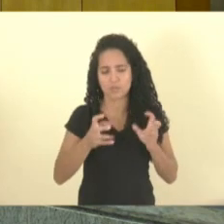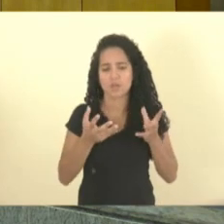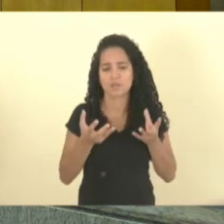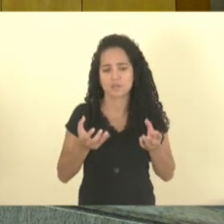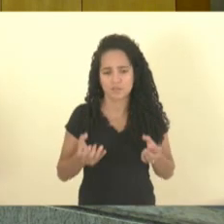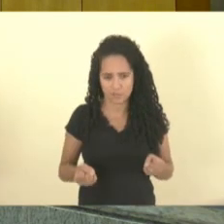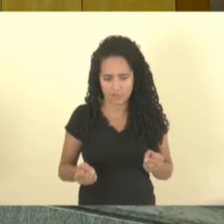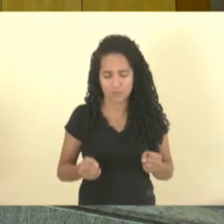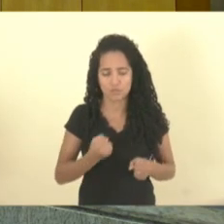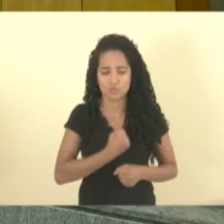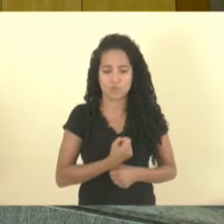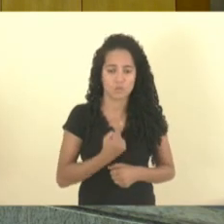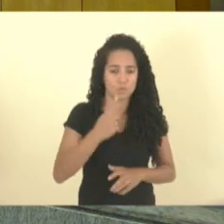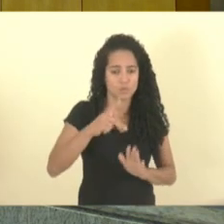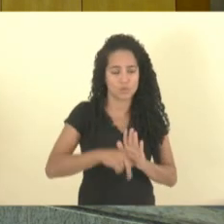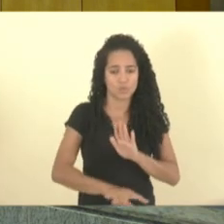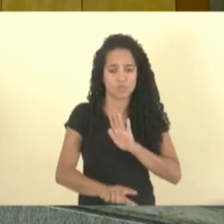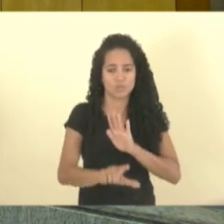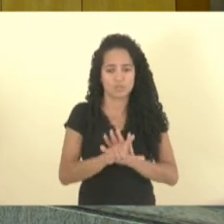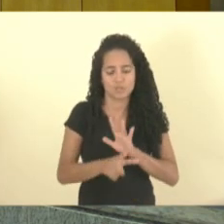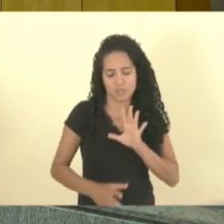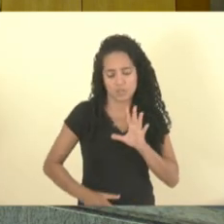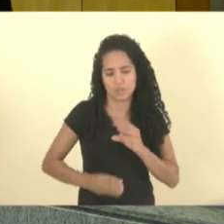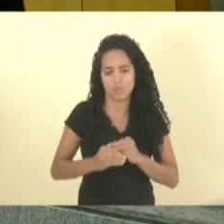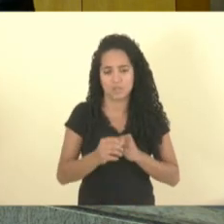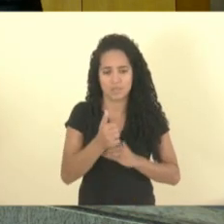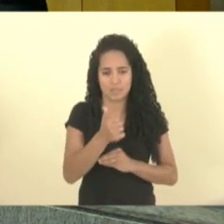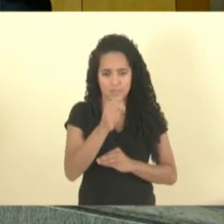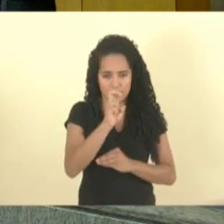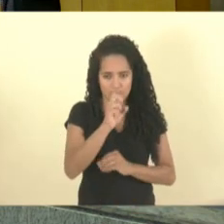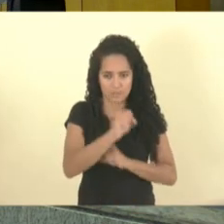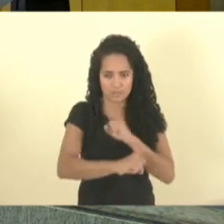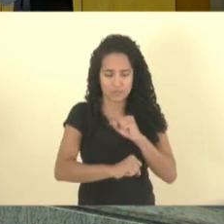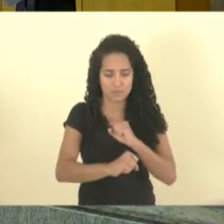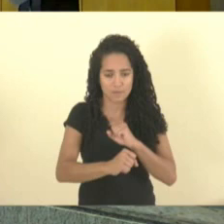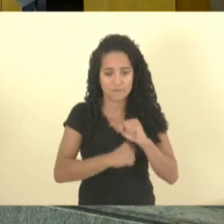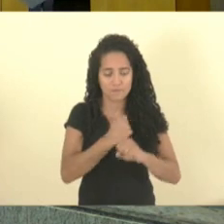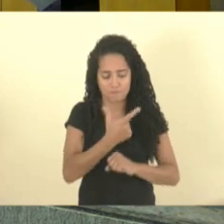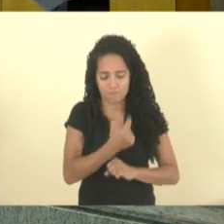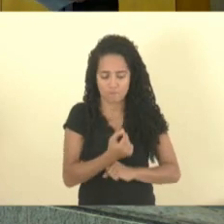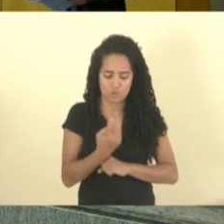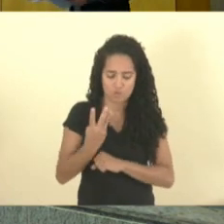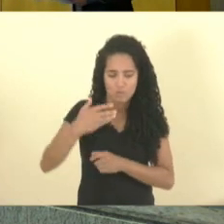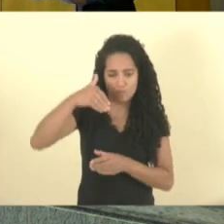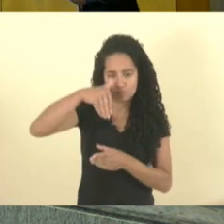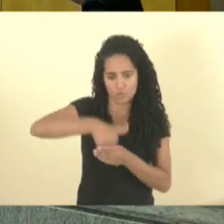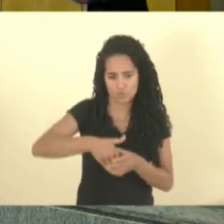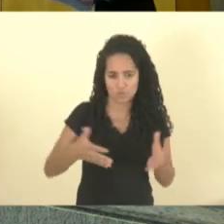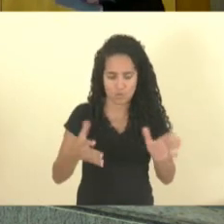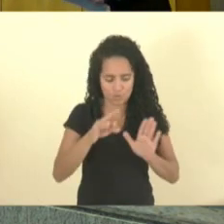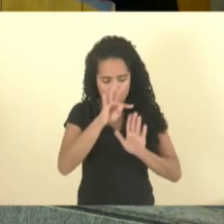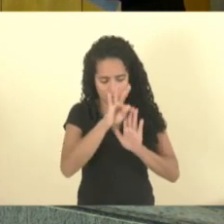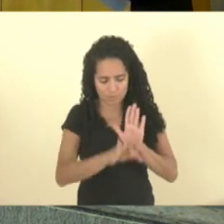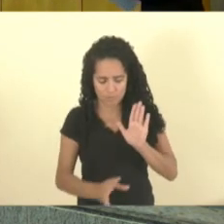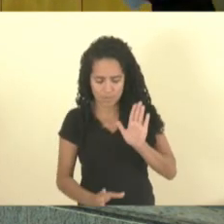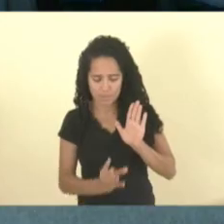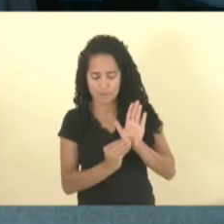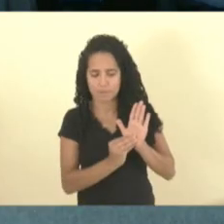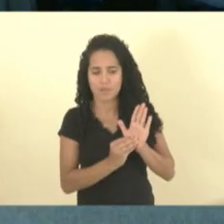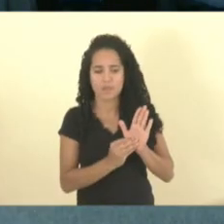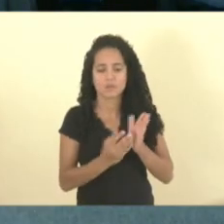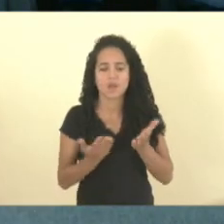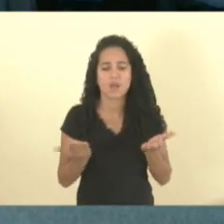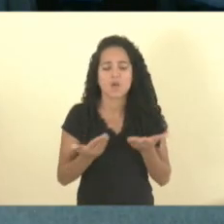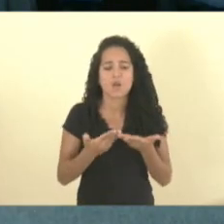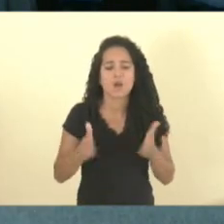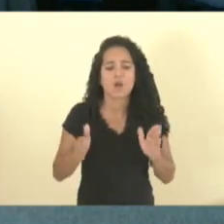da pauta, que é o projeto de lei complementar 1524, que foi votado agora com emenda. Eu estou avocando a matéria para a